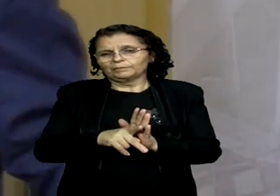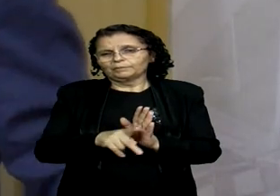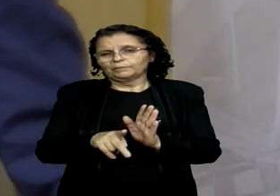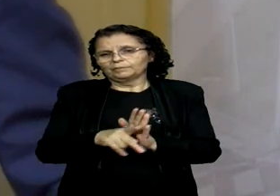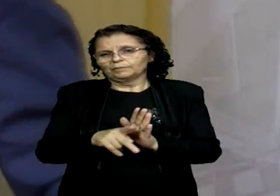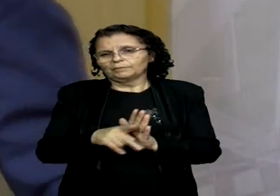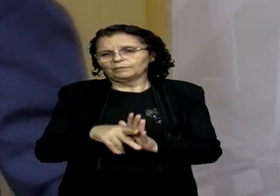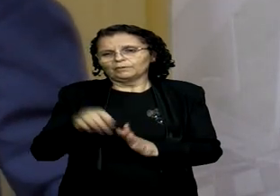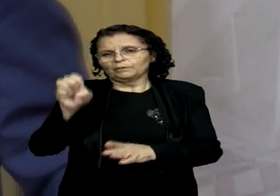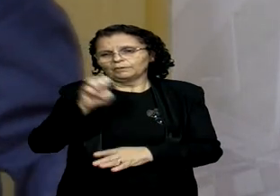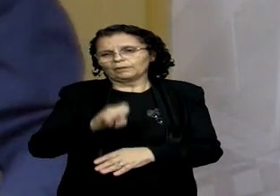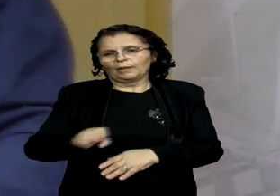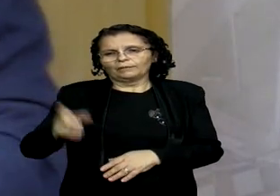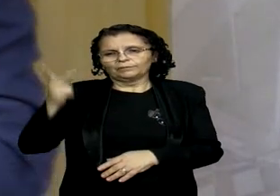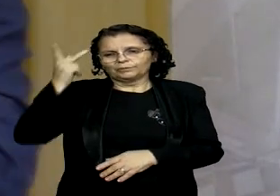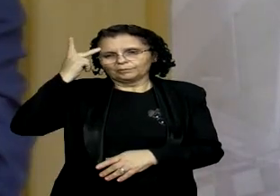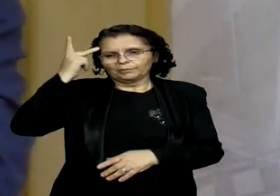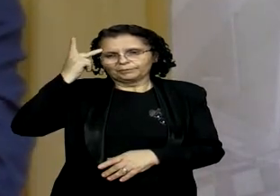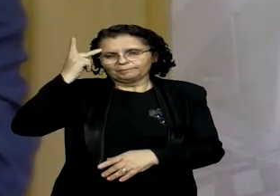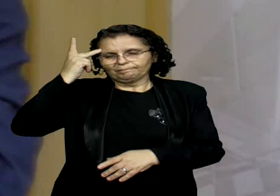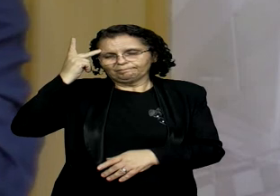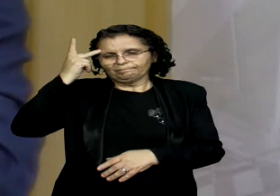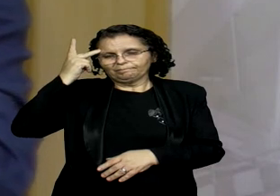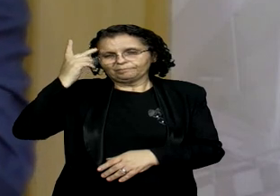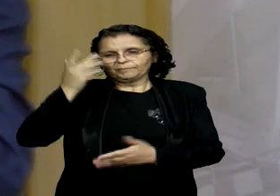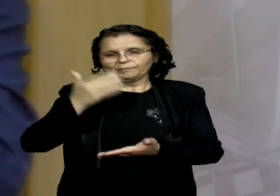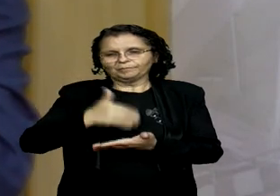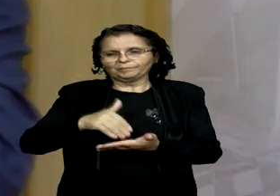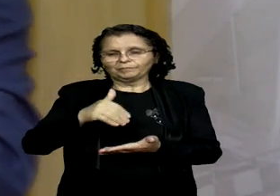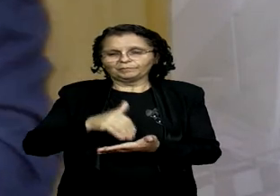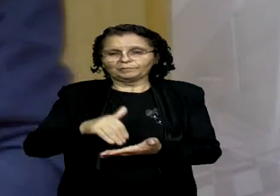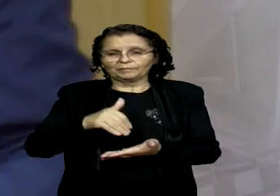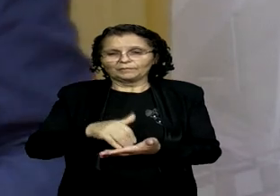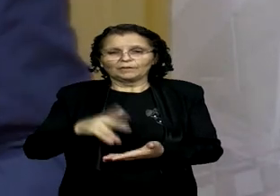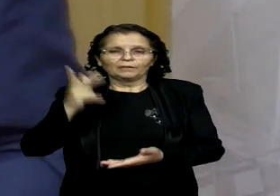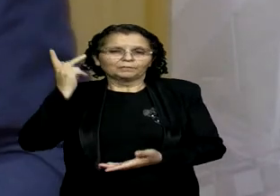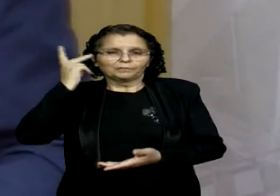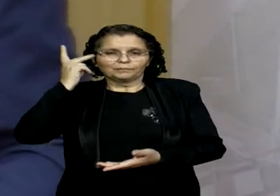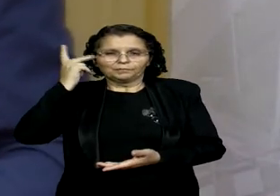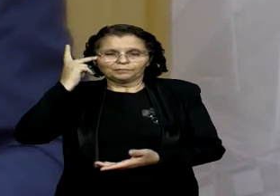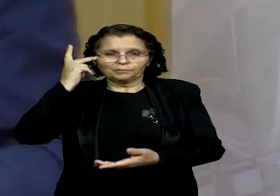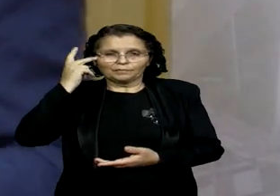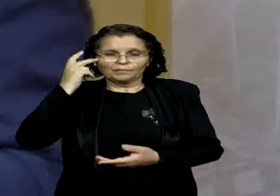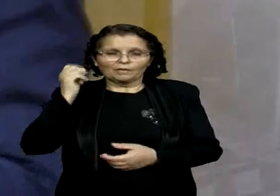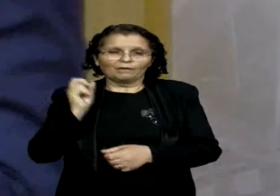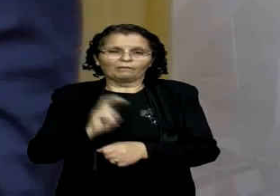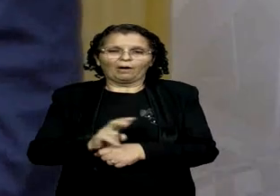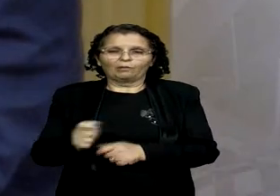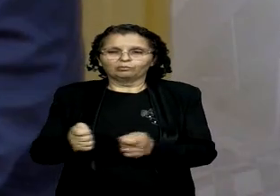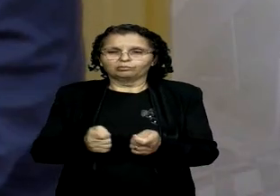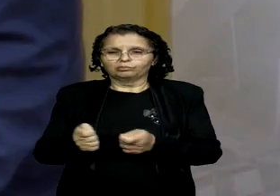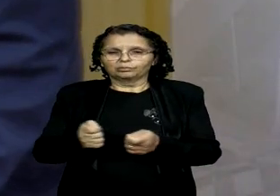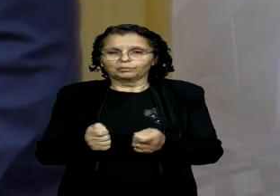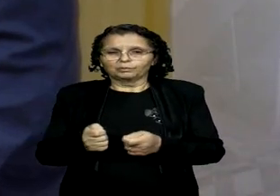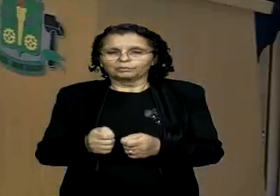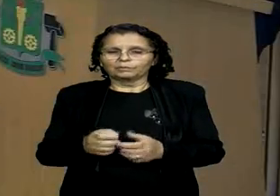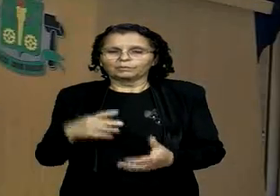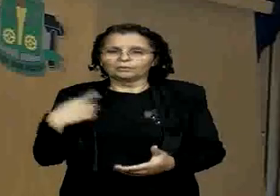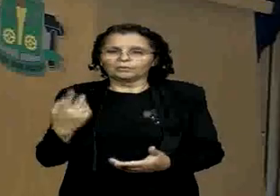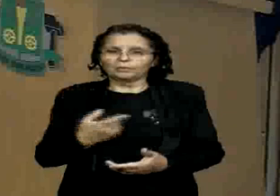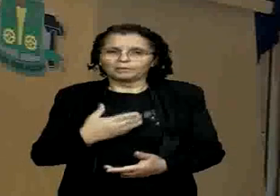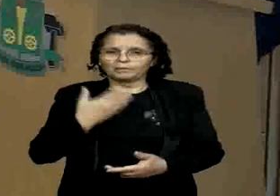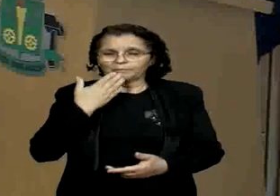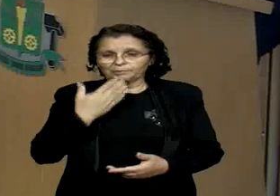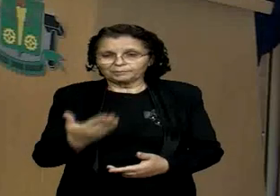exclusivo do Estado de São Paulo, exclusivo da Secretaria de Saúde do Estado, vagas reguladas pelo CROSS. Então, são essas as